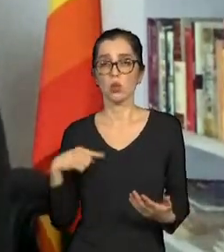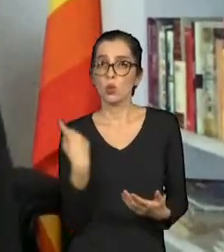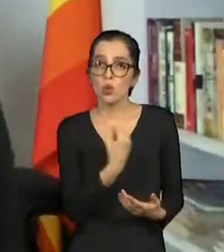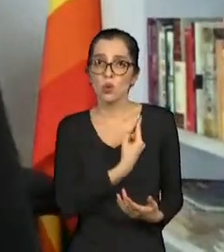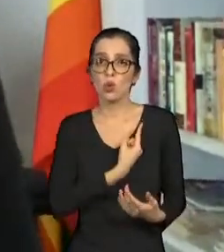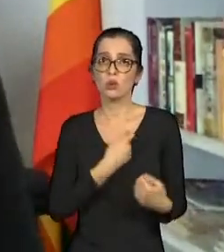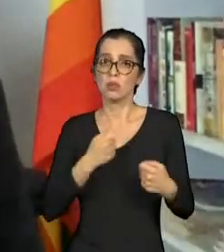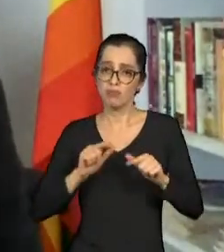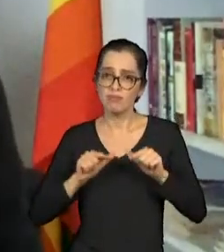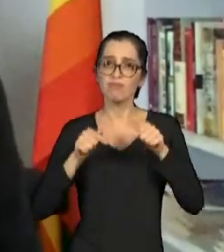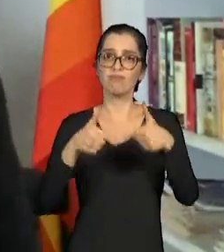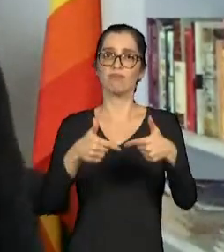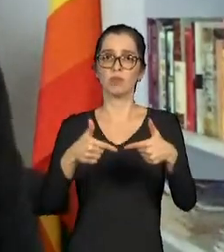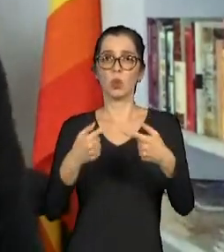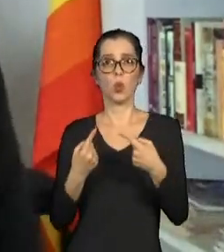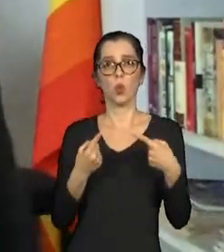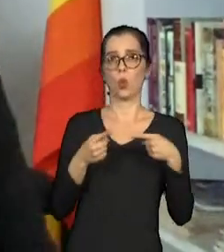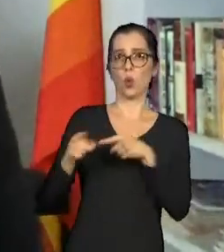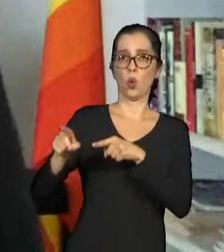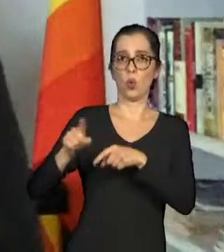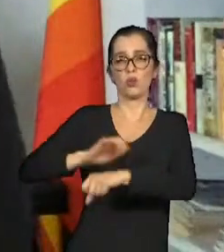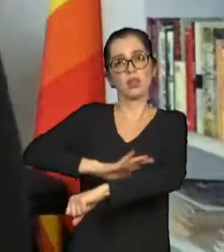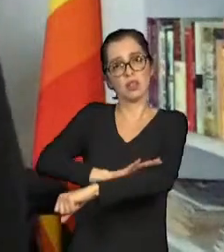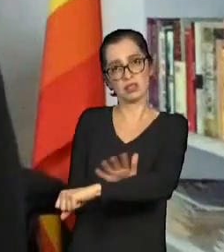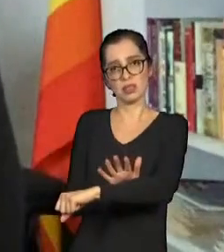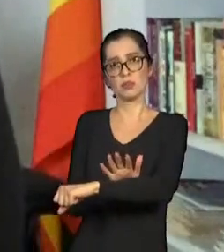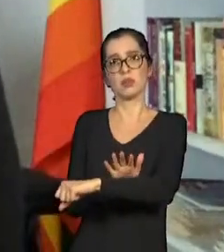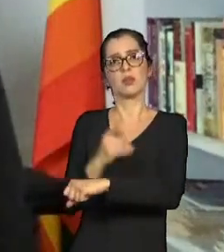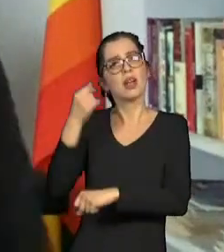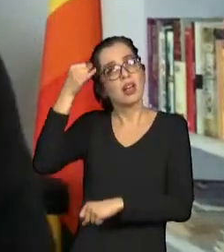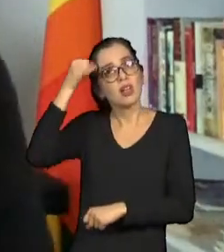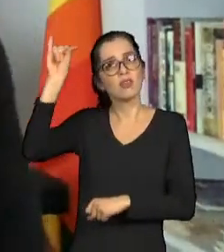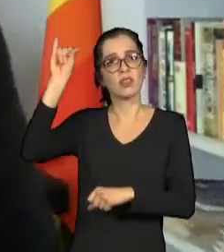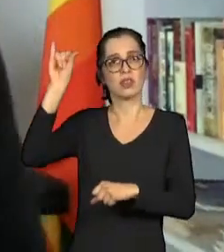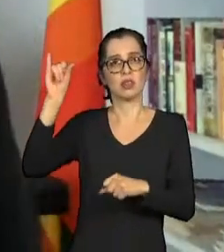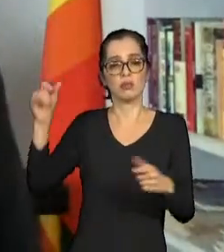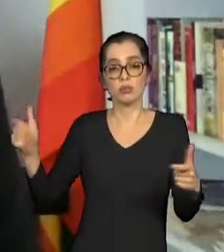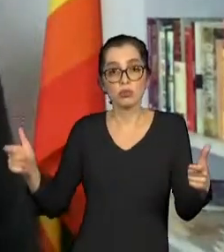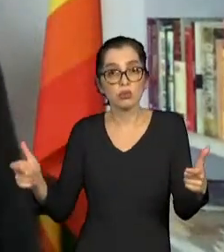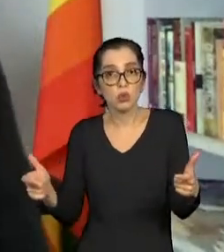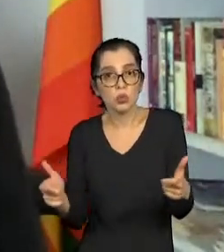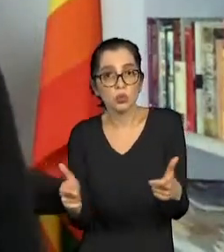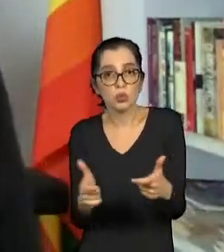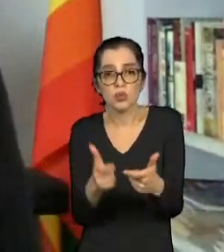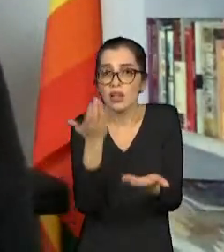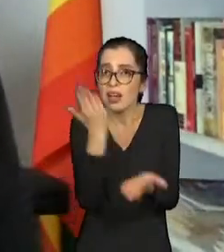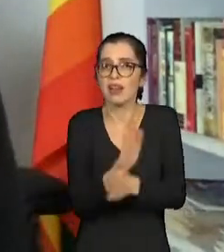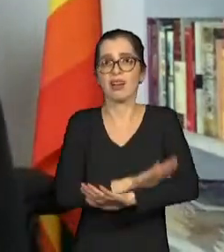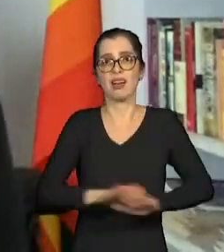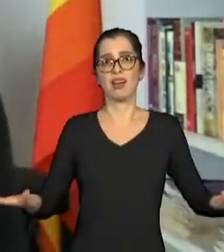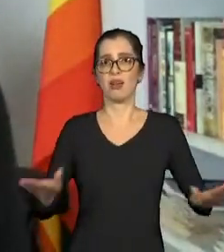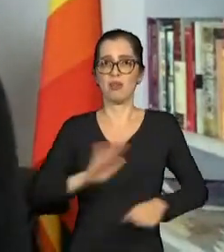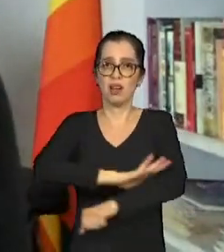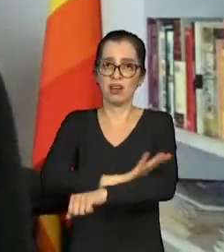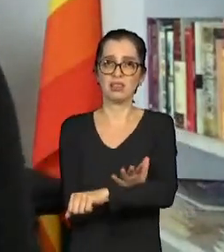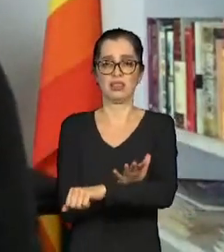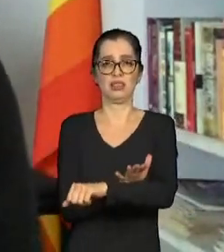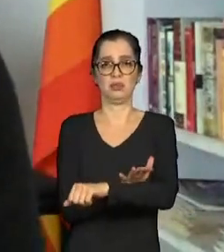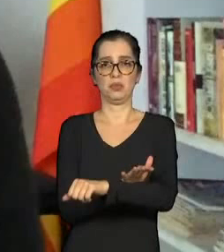para que nós para que se diminua os efeitos do racismo. Então, no nível interpessoal, é aquilo que muitas vezes as pessoas chamam